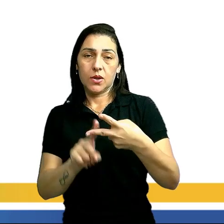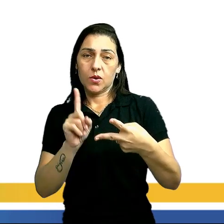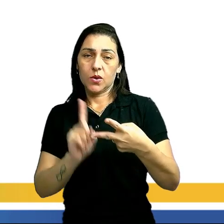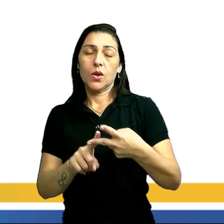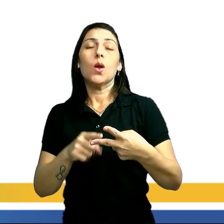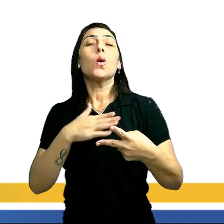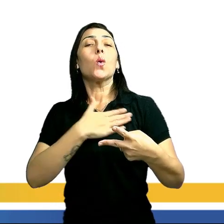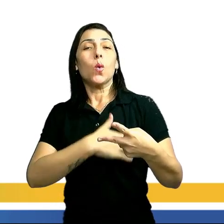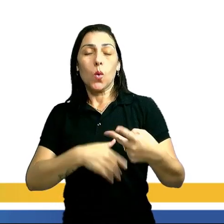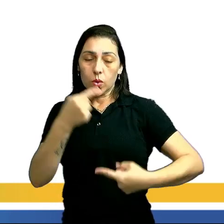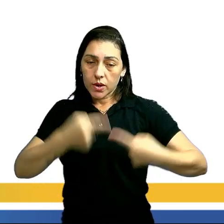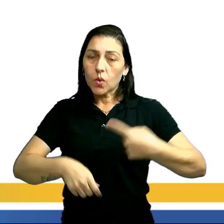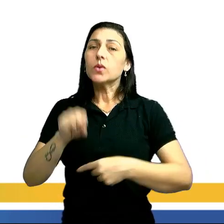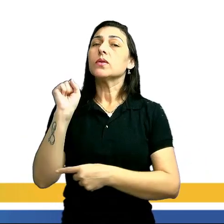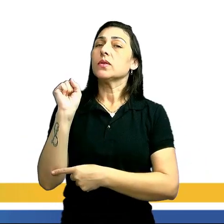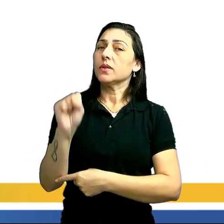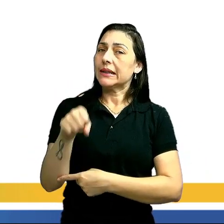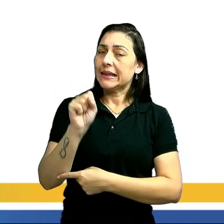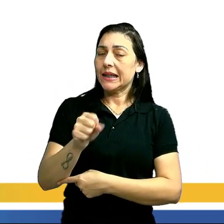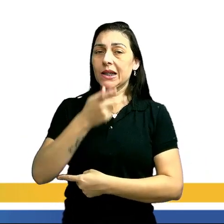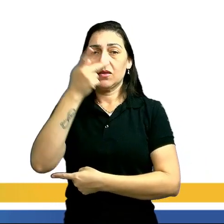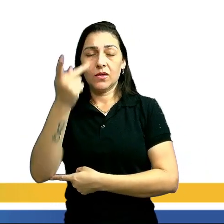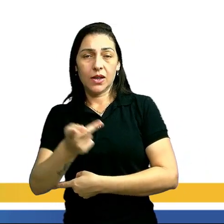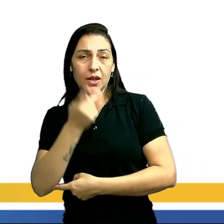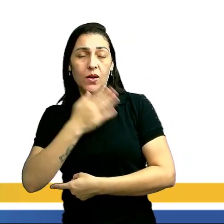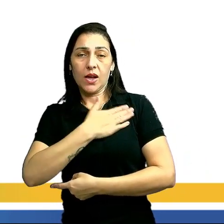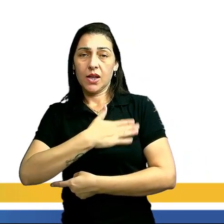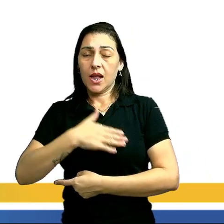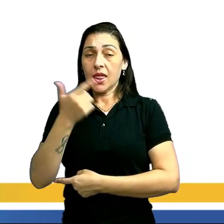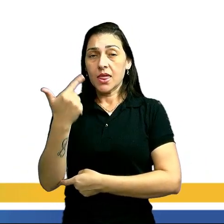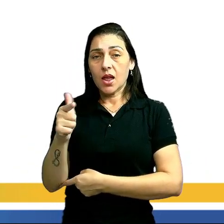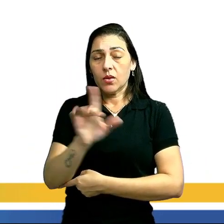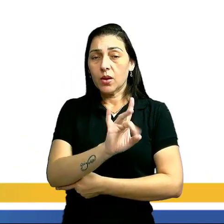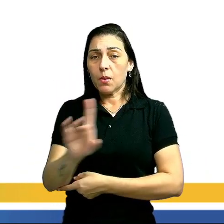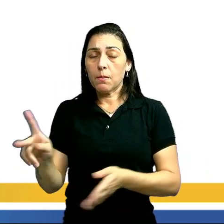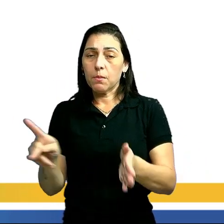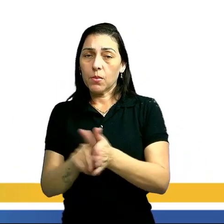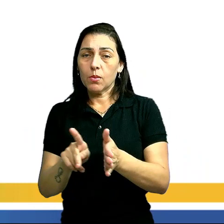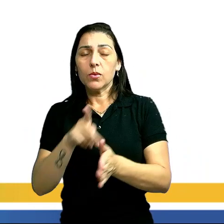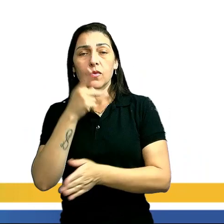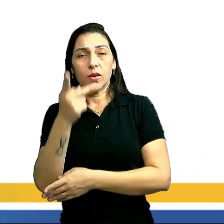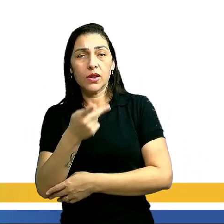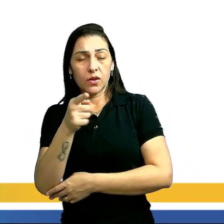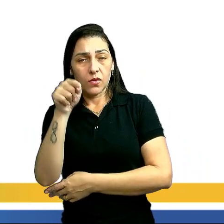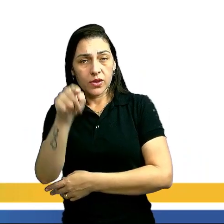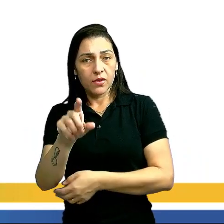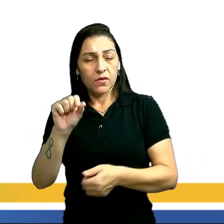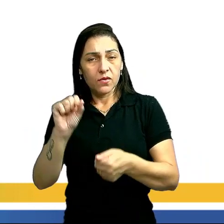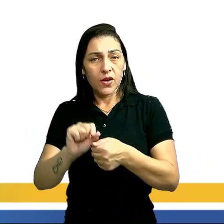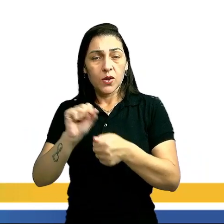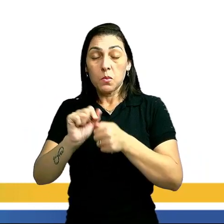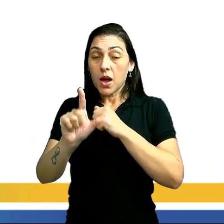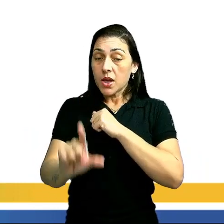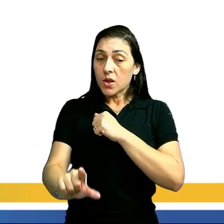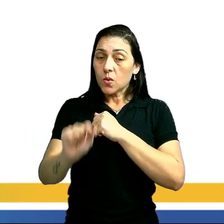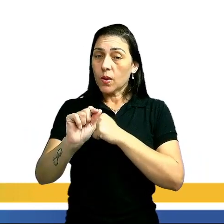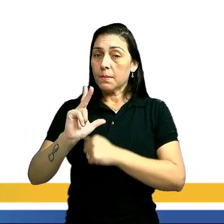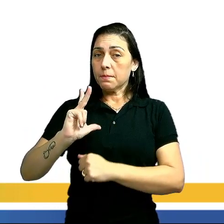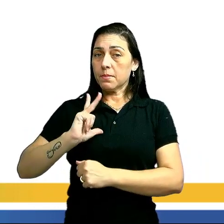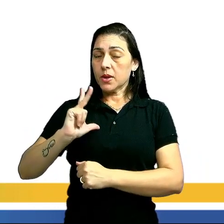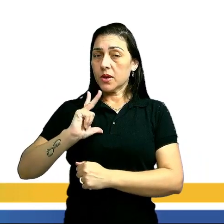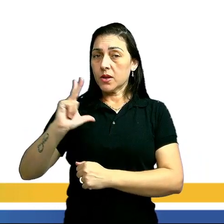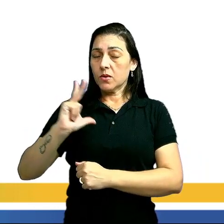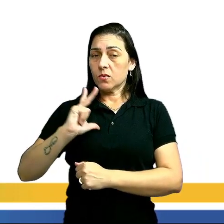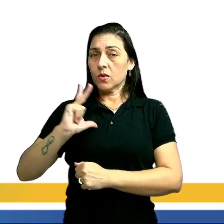coisa, gosto se discute sim. Quando eu estou dizendo que gosto cada um não tem o seu, eu estou dizendo que você faz uma opção pessoal